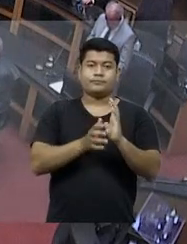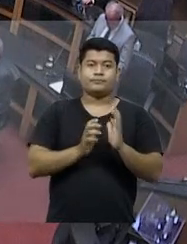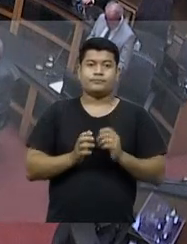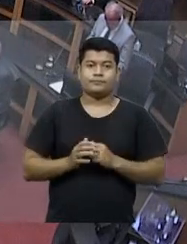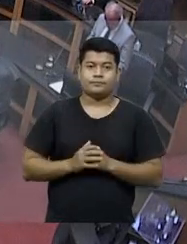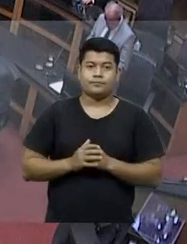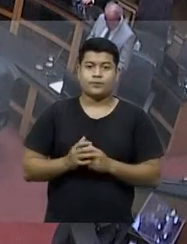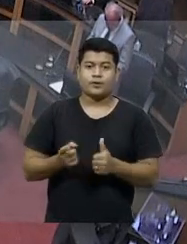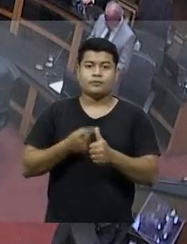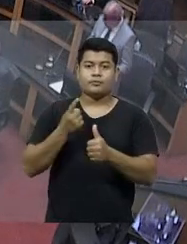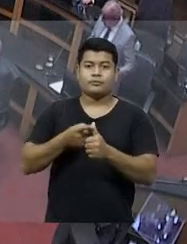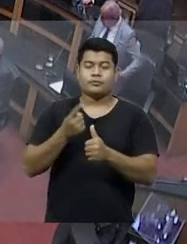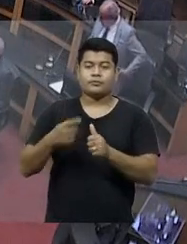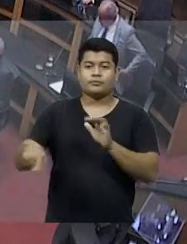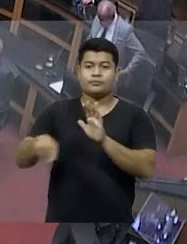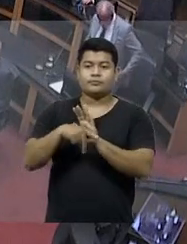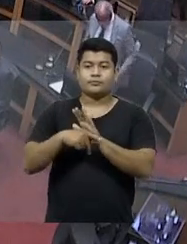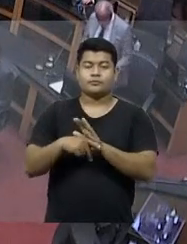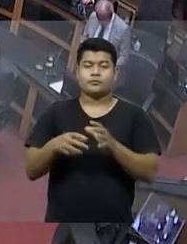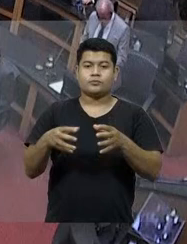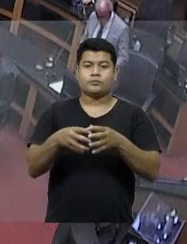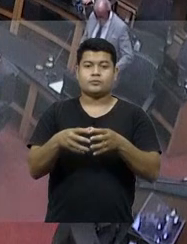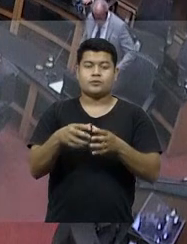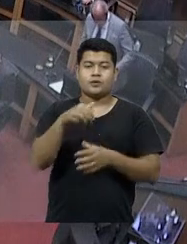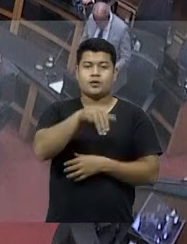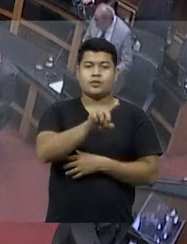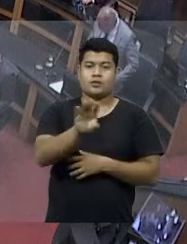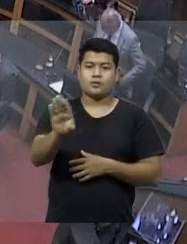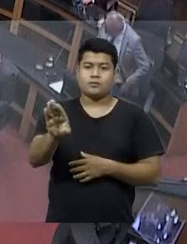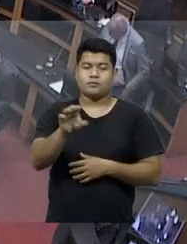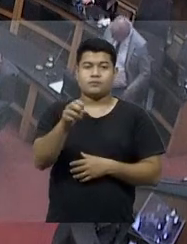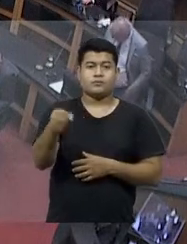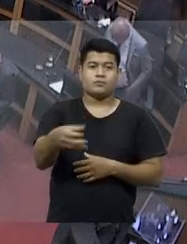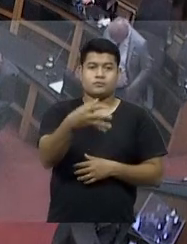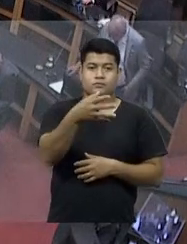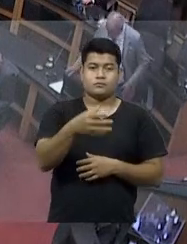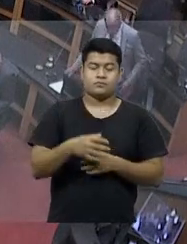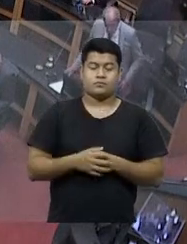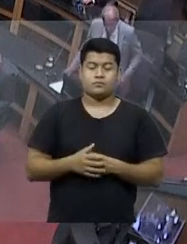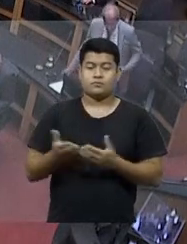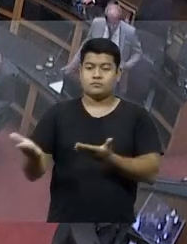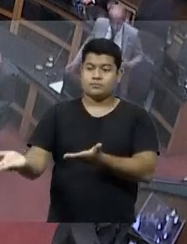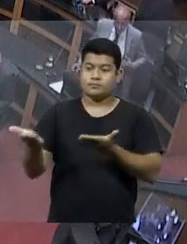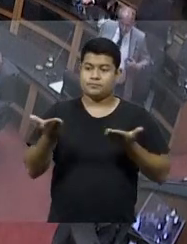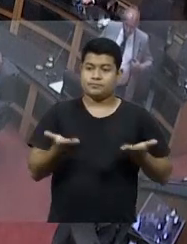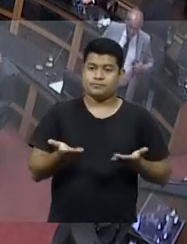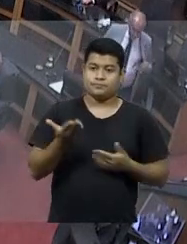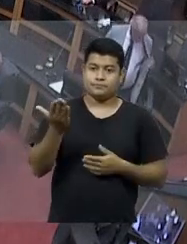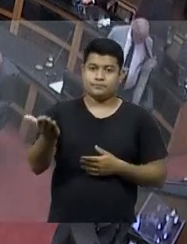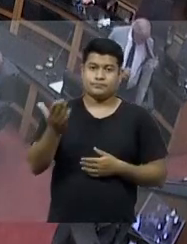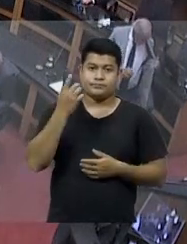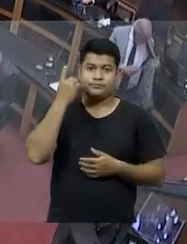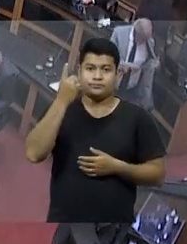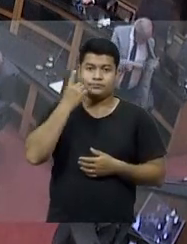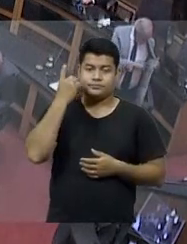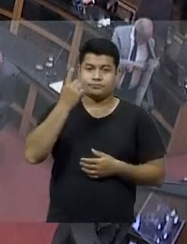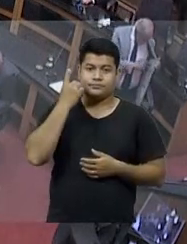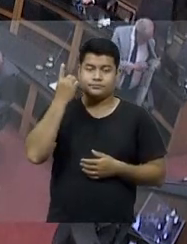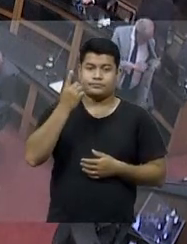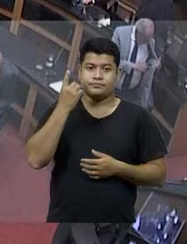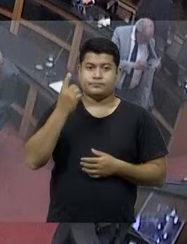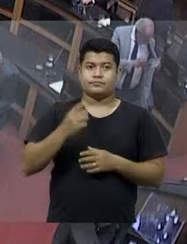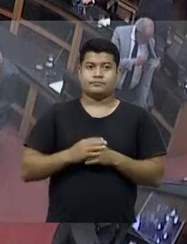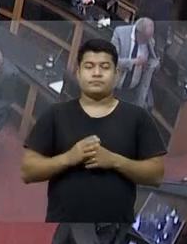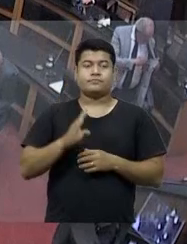O primeiro horário pertence ao bloco MDB Novo. Com a palavra, o ilustre